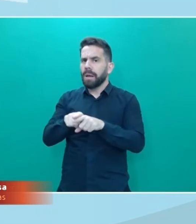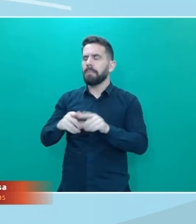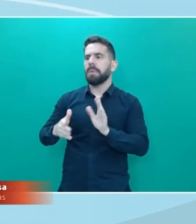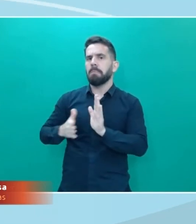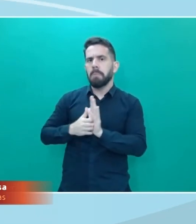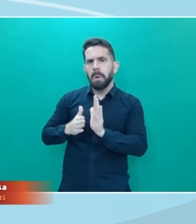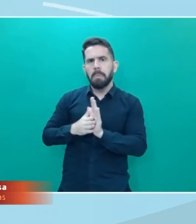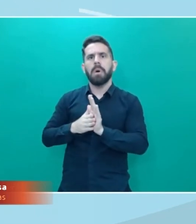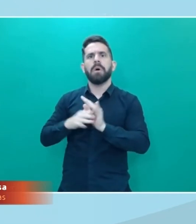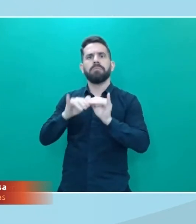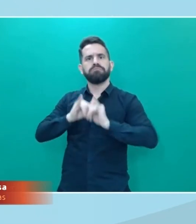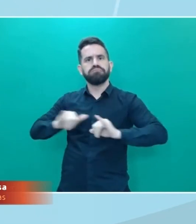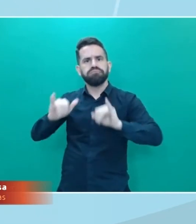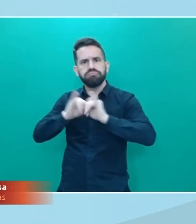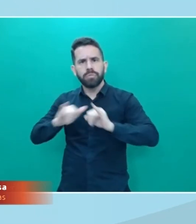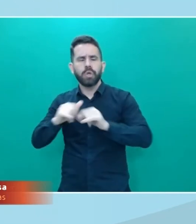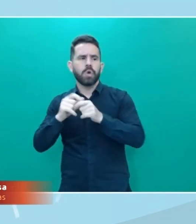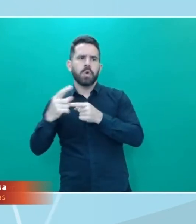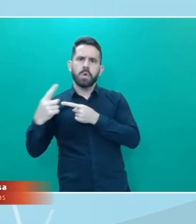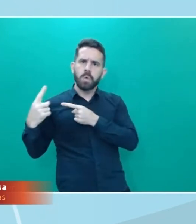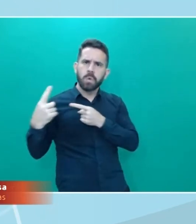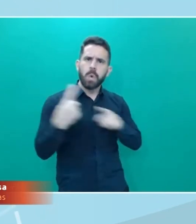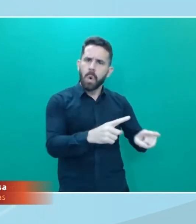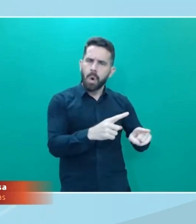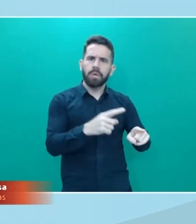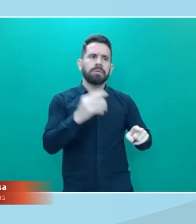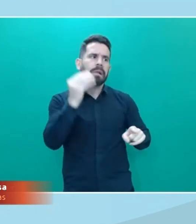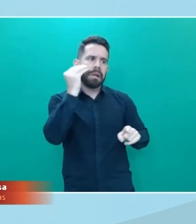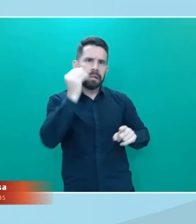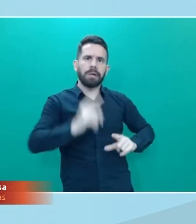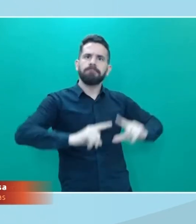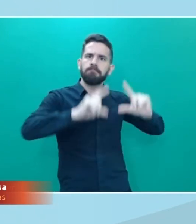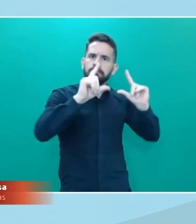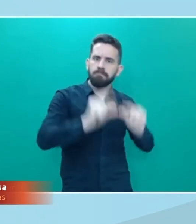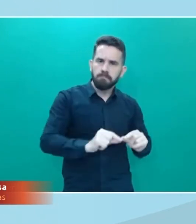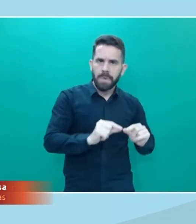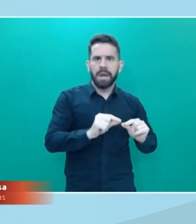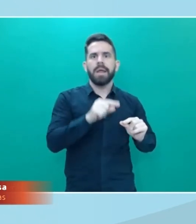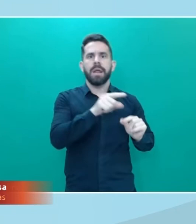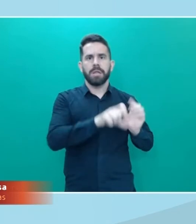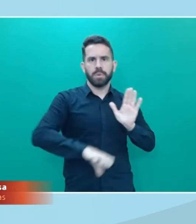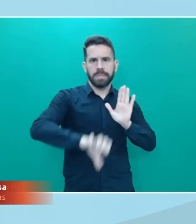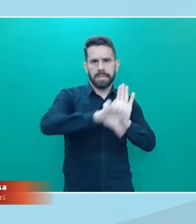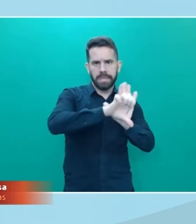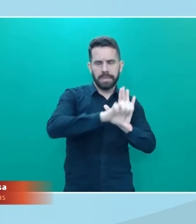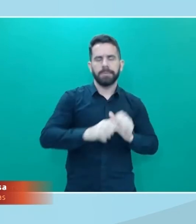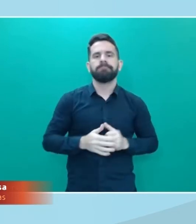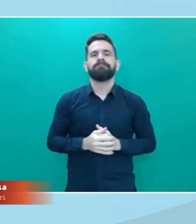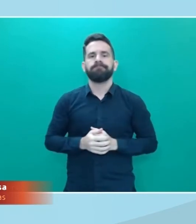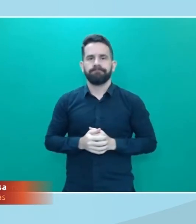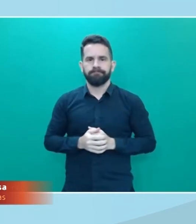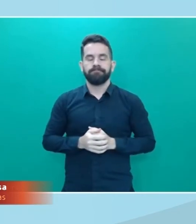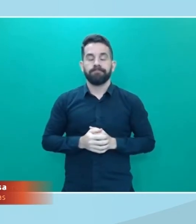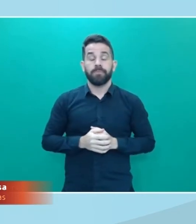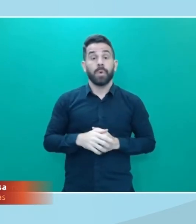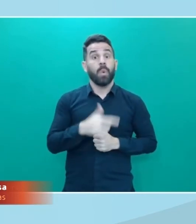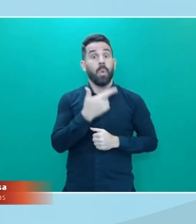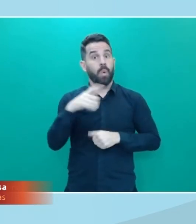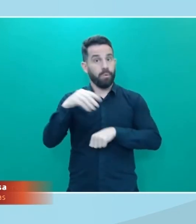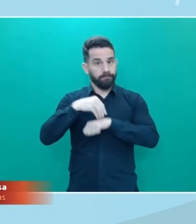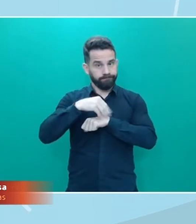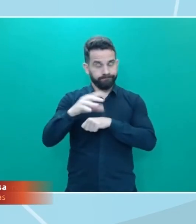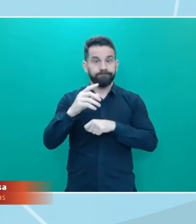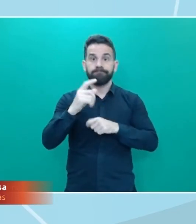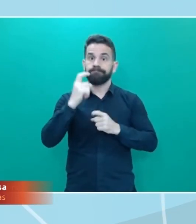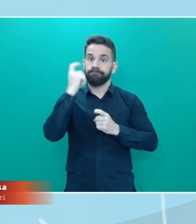para que esses crimes deixem de ocorrer. Uma outra notícia preocupante: o acumulado de alertas de